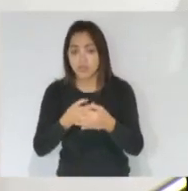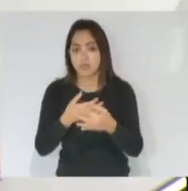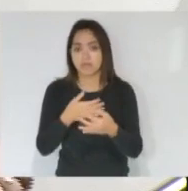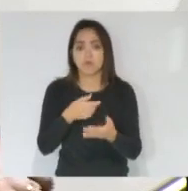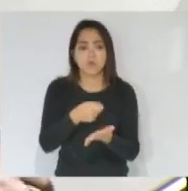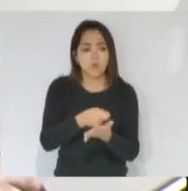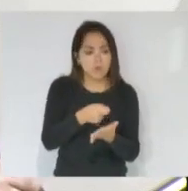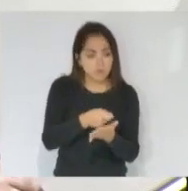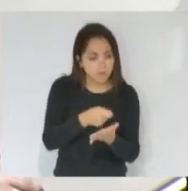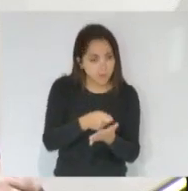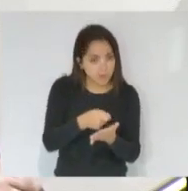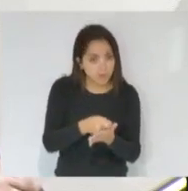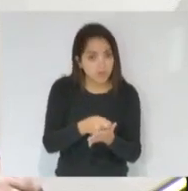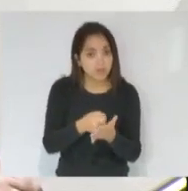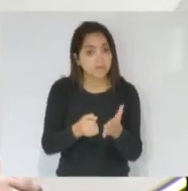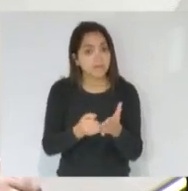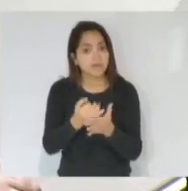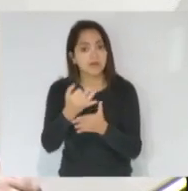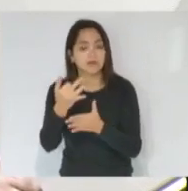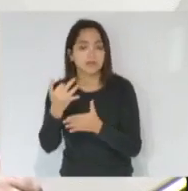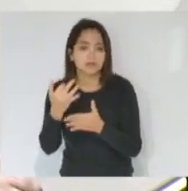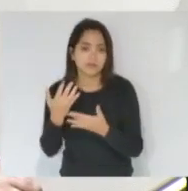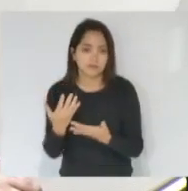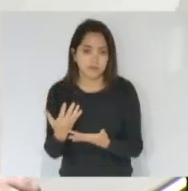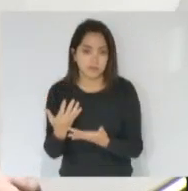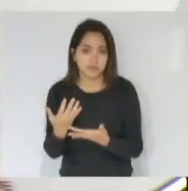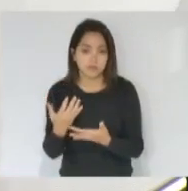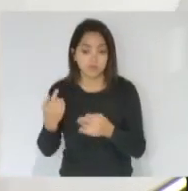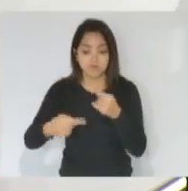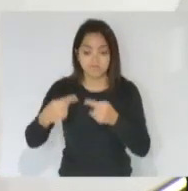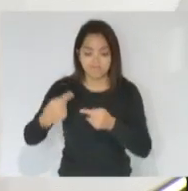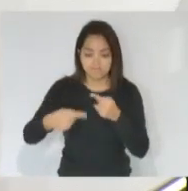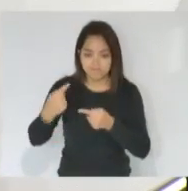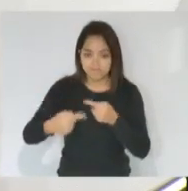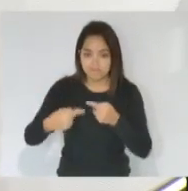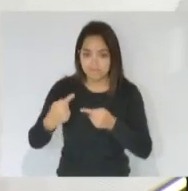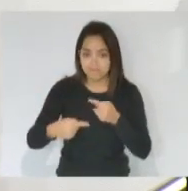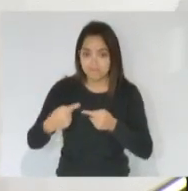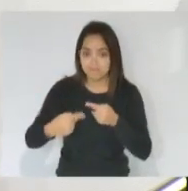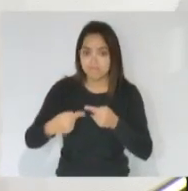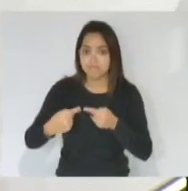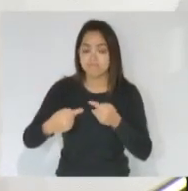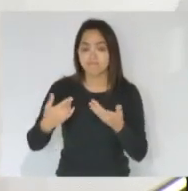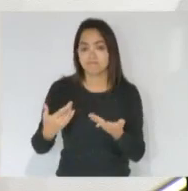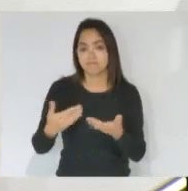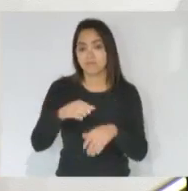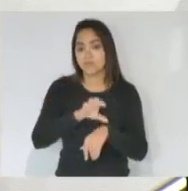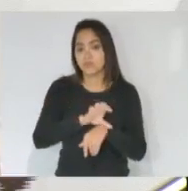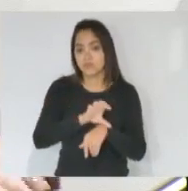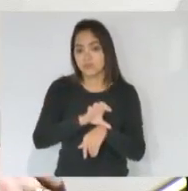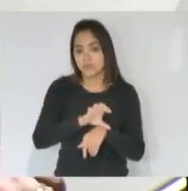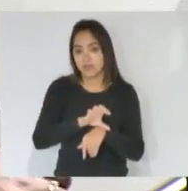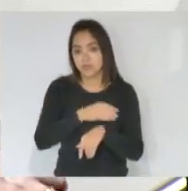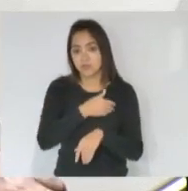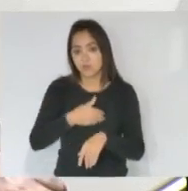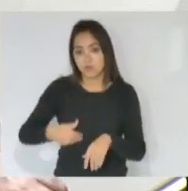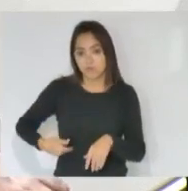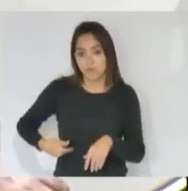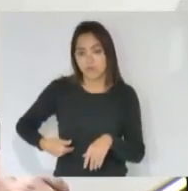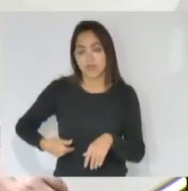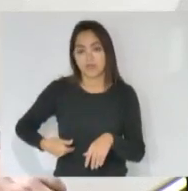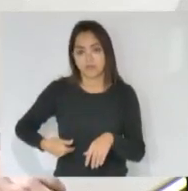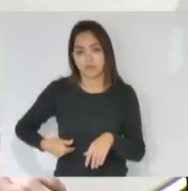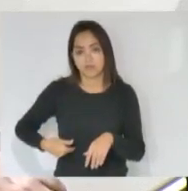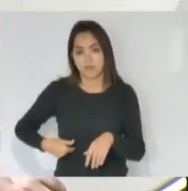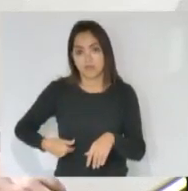cobrei muitas vezes uma ação, uma política de Estado para a